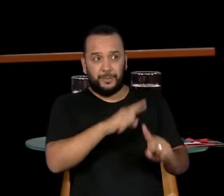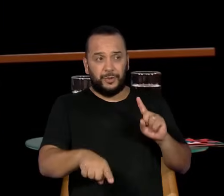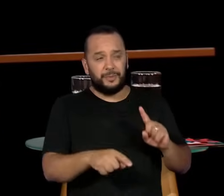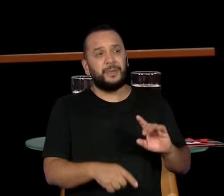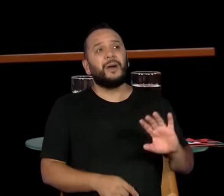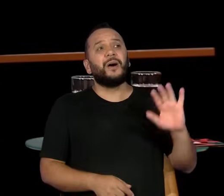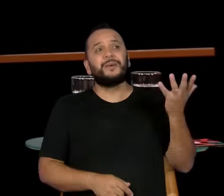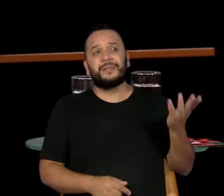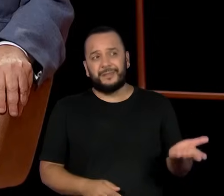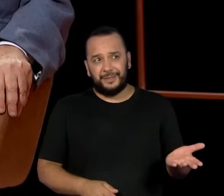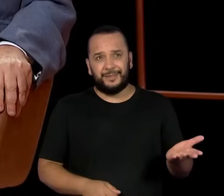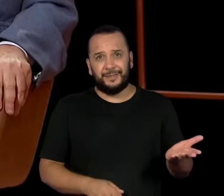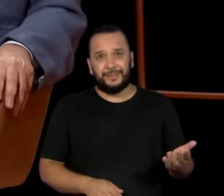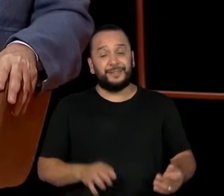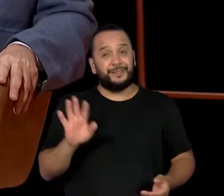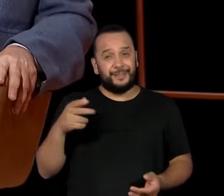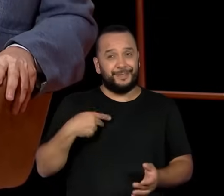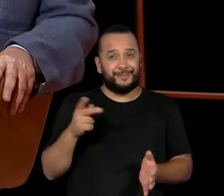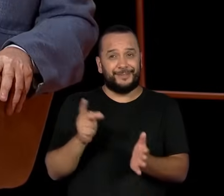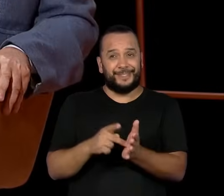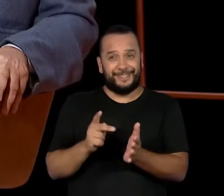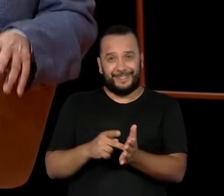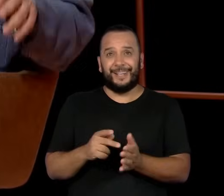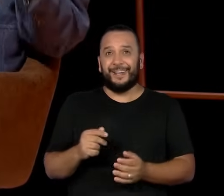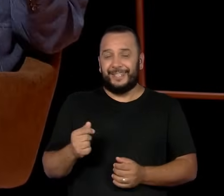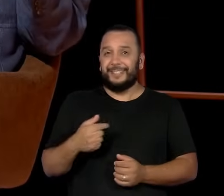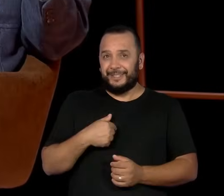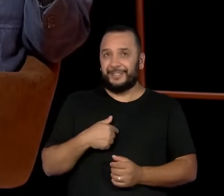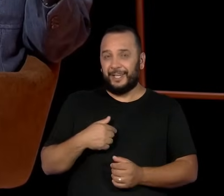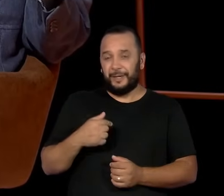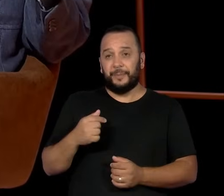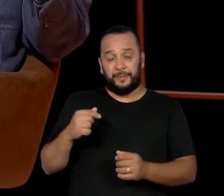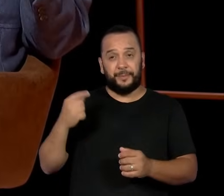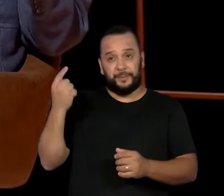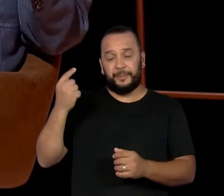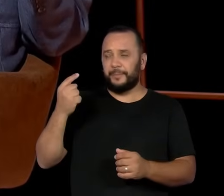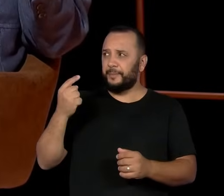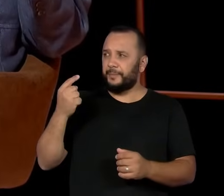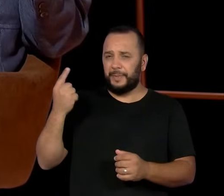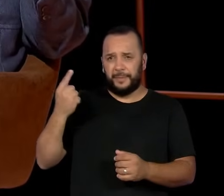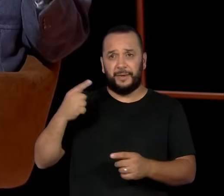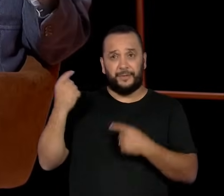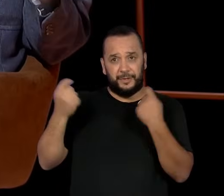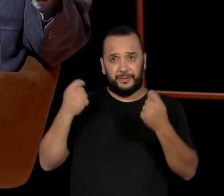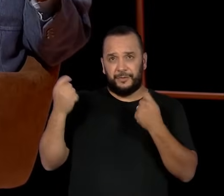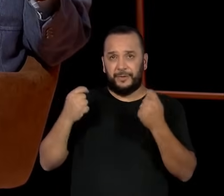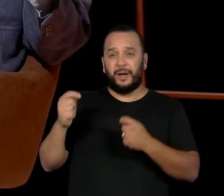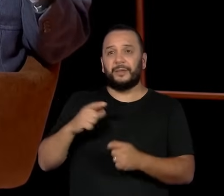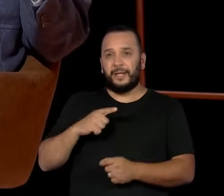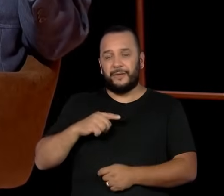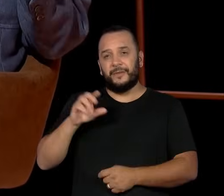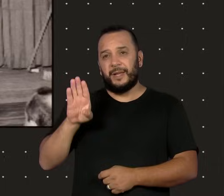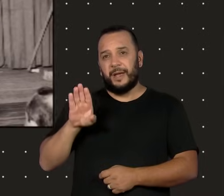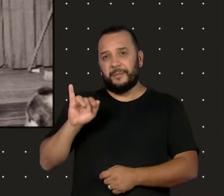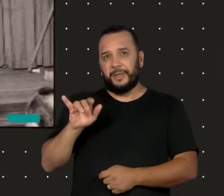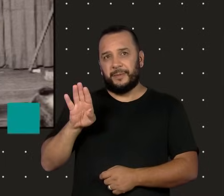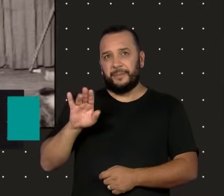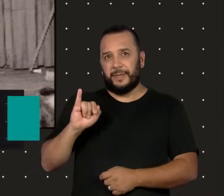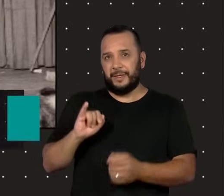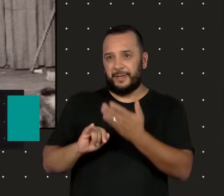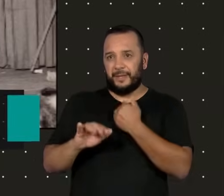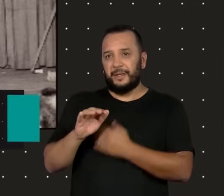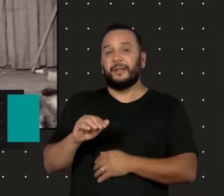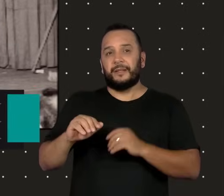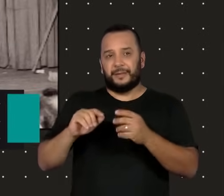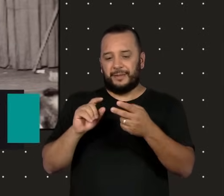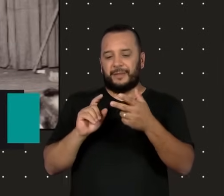deixou. Na verdade, foi o terceiro Festival da Balança. O primeiro Festival da Balança foi apresentado pela Bibi Ferreira. O terceiro, pela